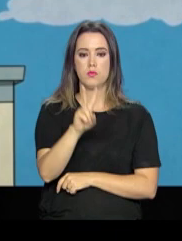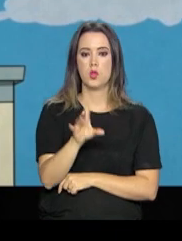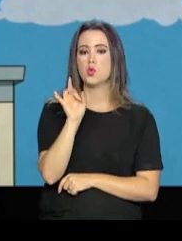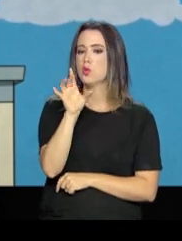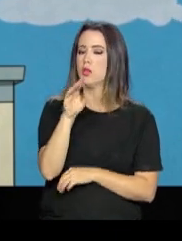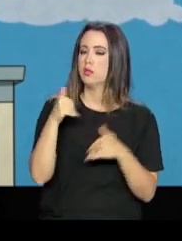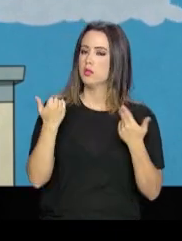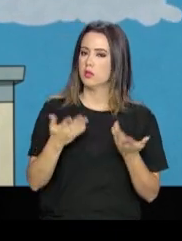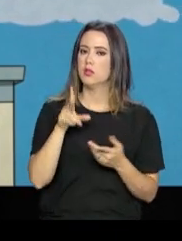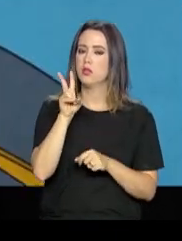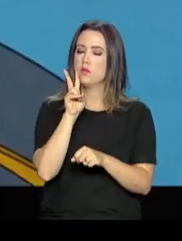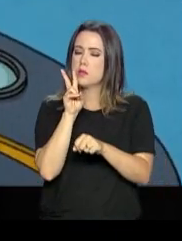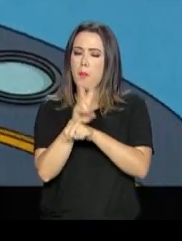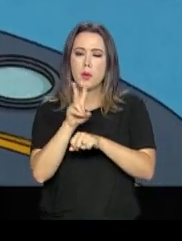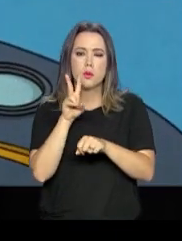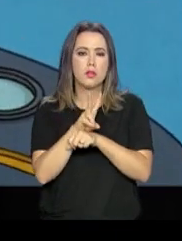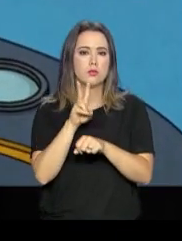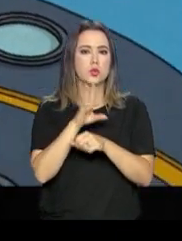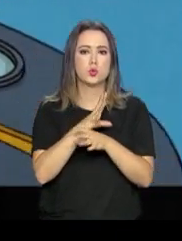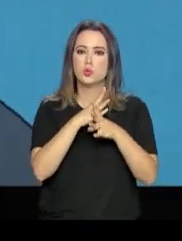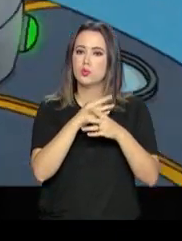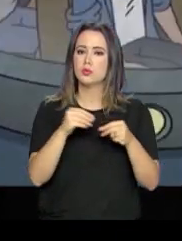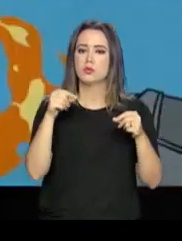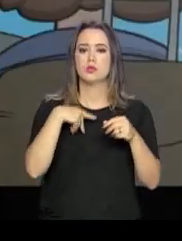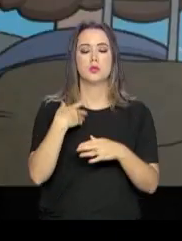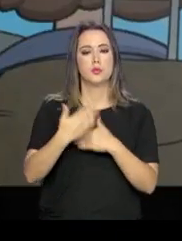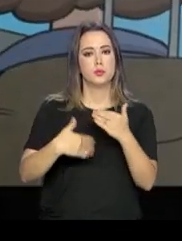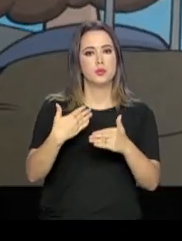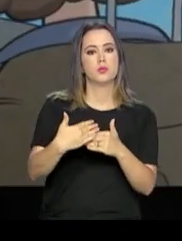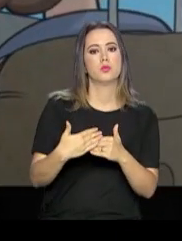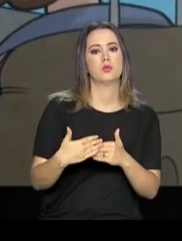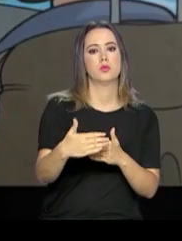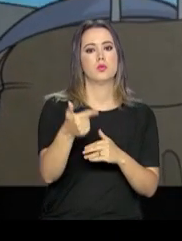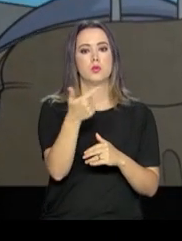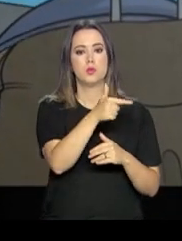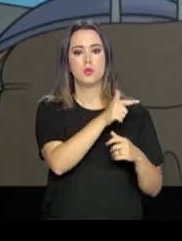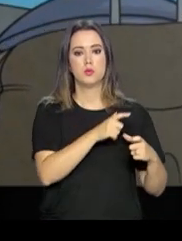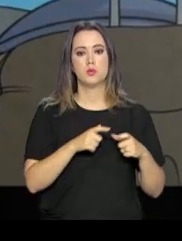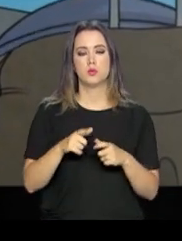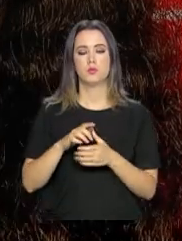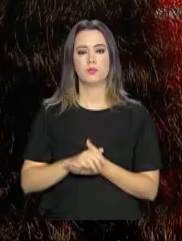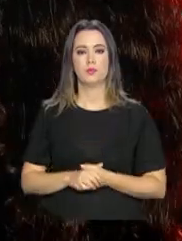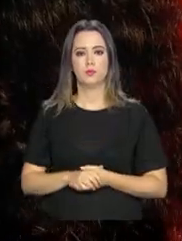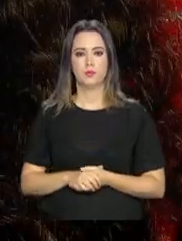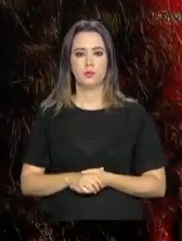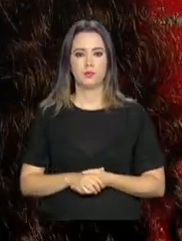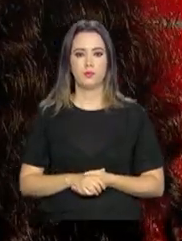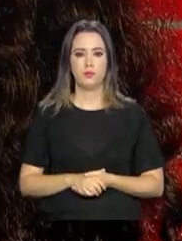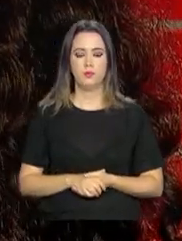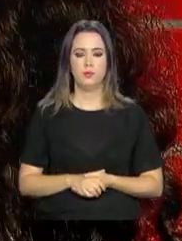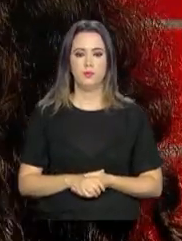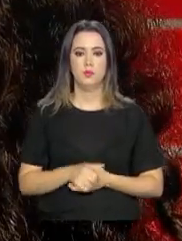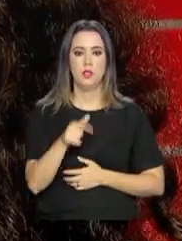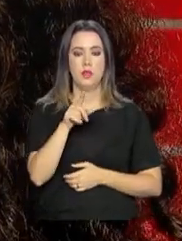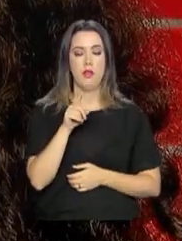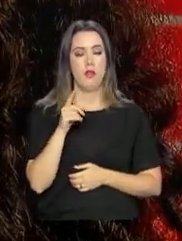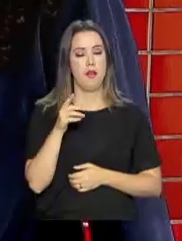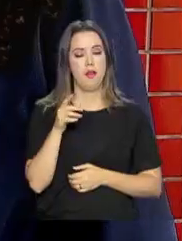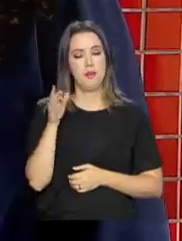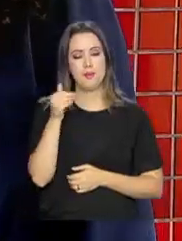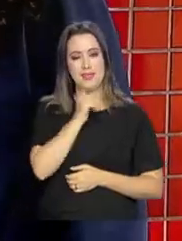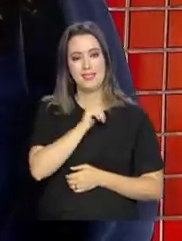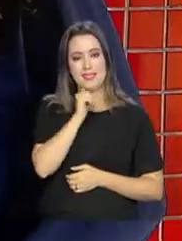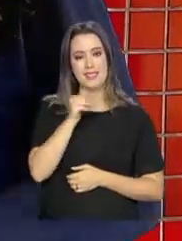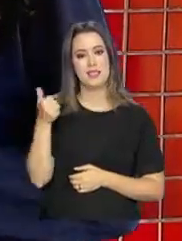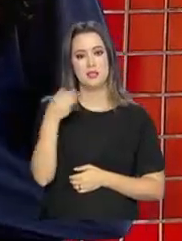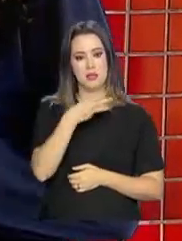assim você estará completamente protegido para maratonar em várias outras aventuras. A Vanessa tem 13 anos e já